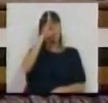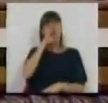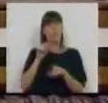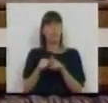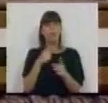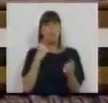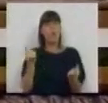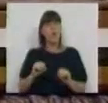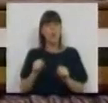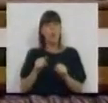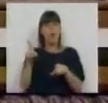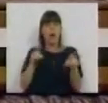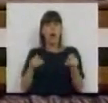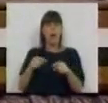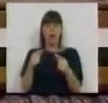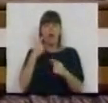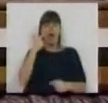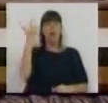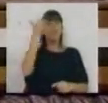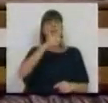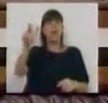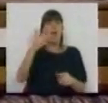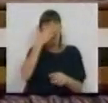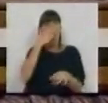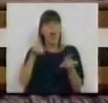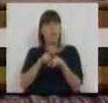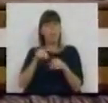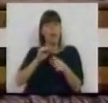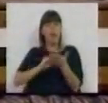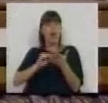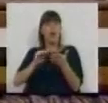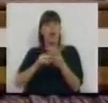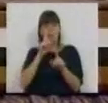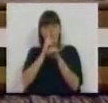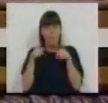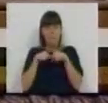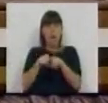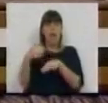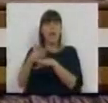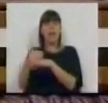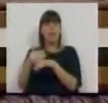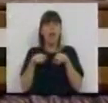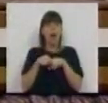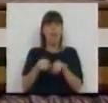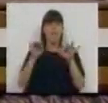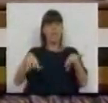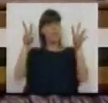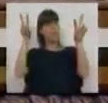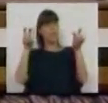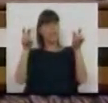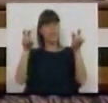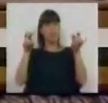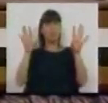governo não podem recrutar ilimitadamente uma espécie de administração paralela para os seus gabinetes. Fim de